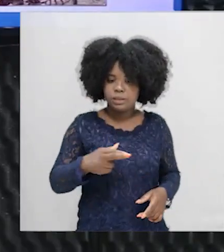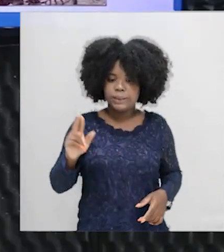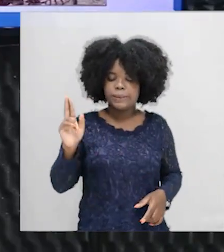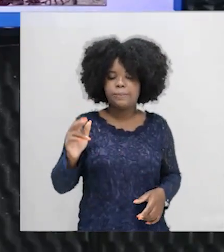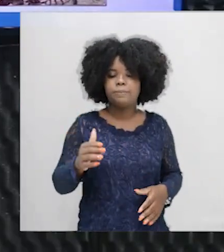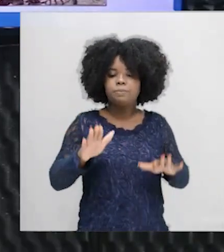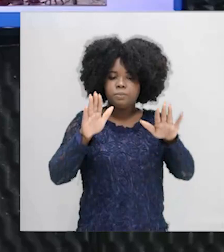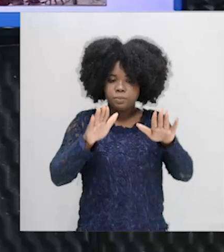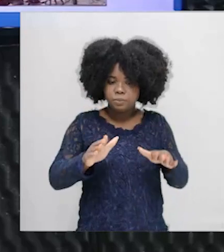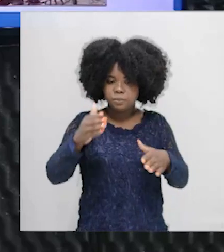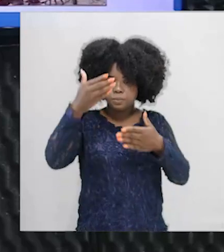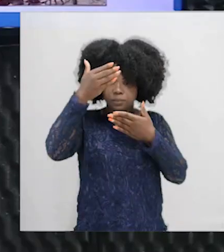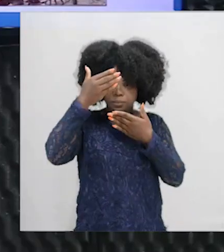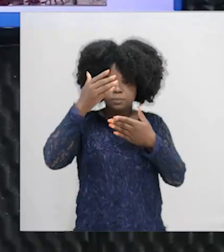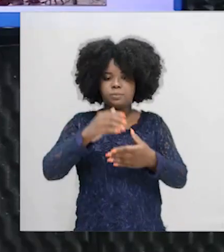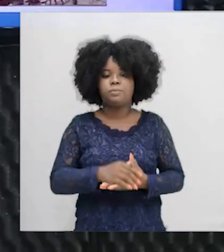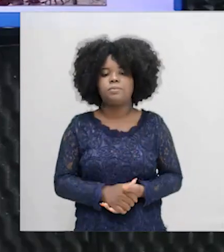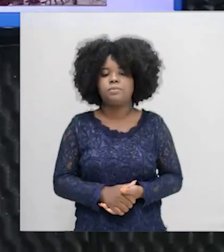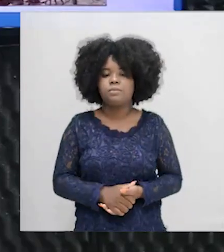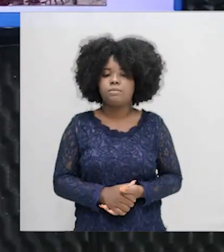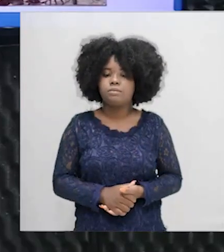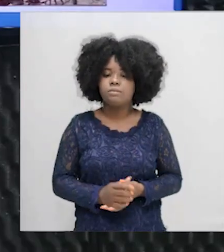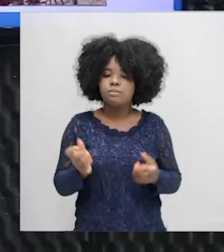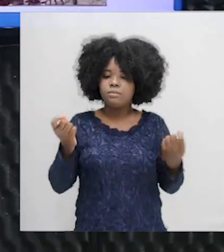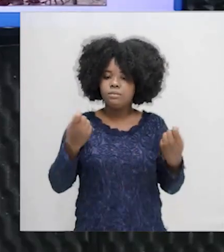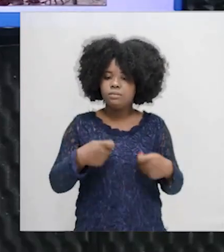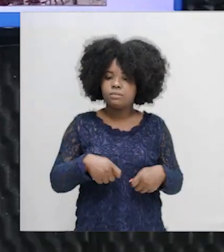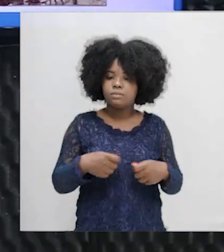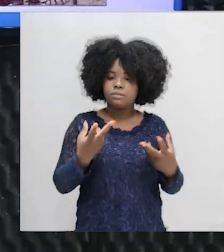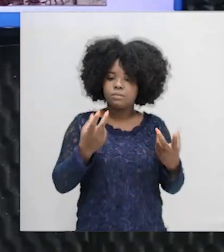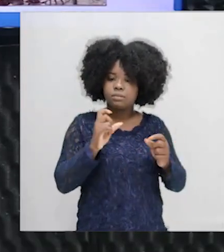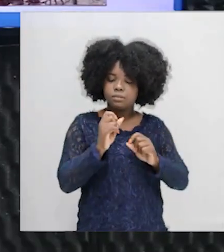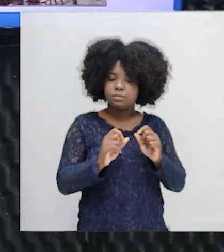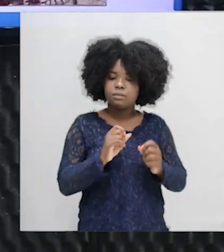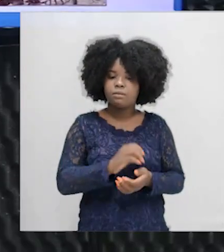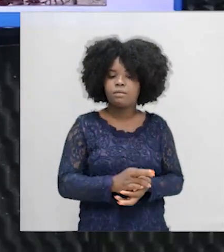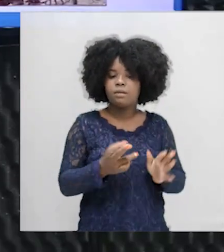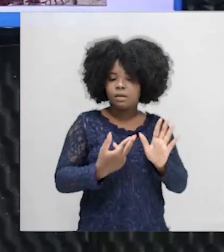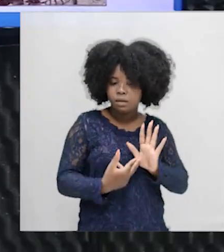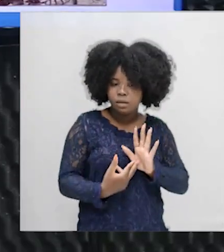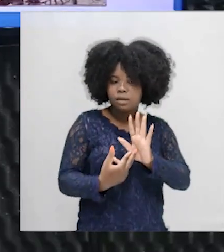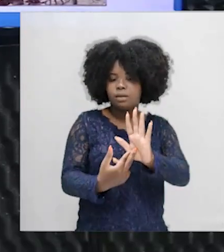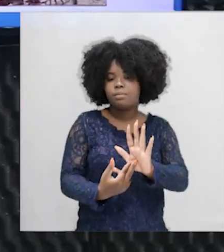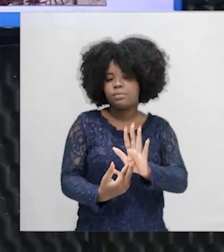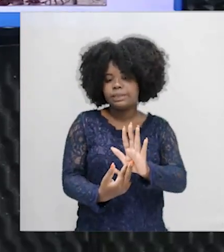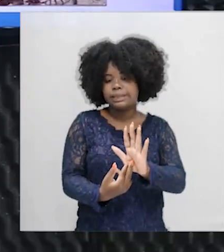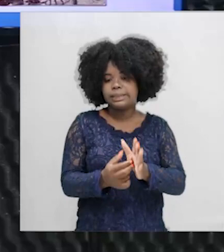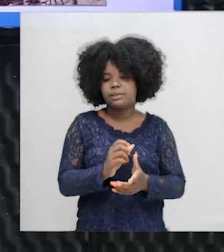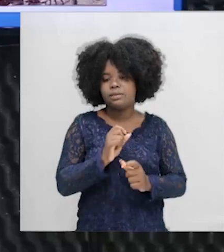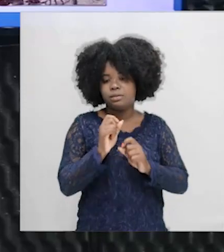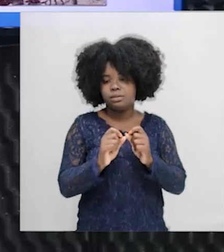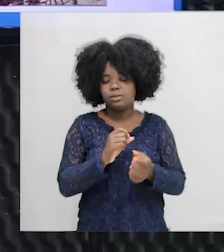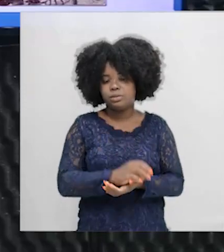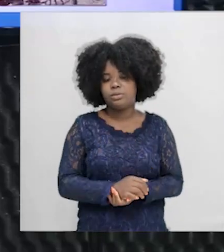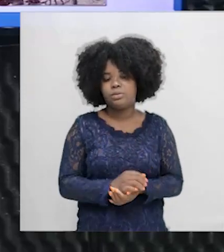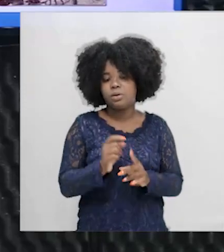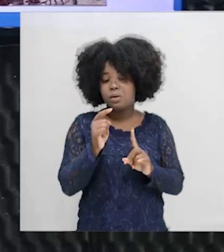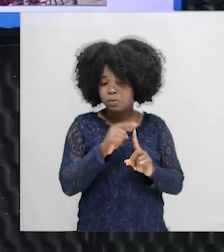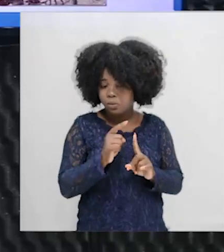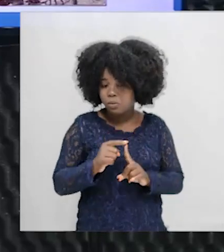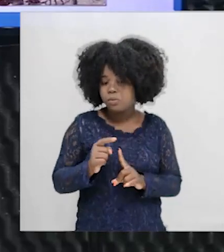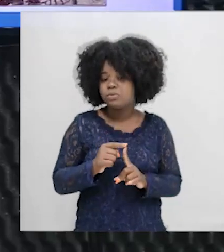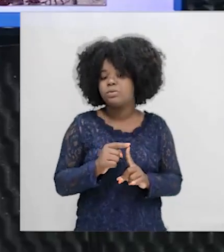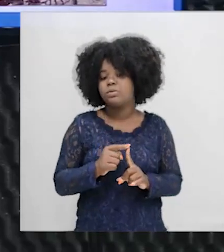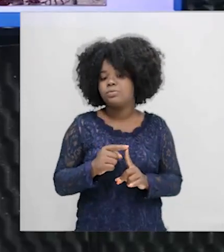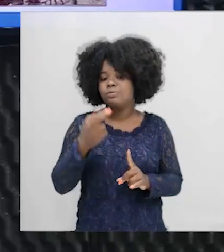muçulmana. Então, a arte, nesse caso, ela passa a ser literalmente um perfil de representação onde os itens que vão sendo trabalhados são itens